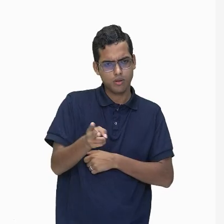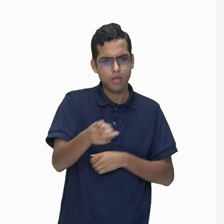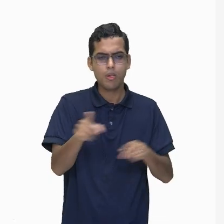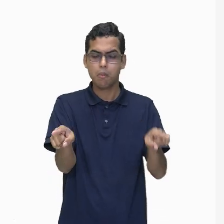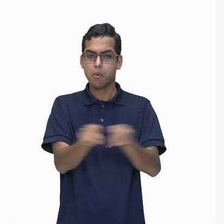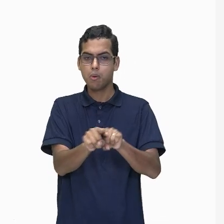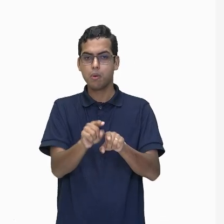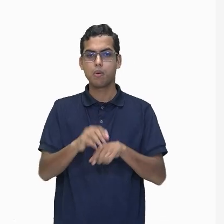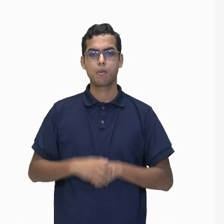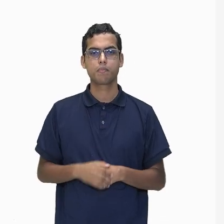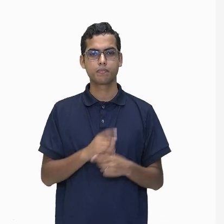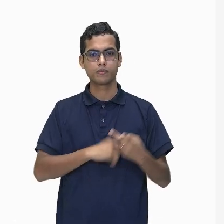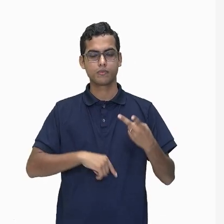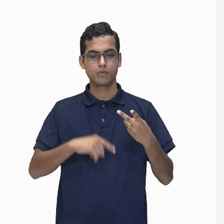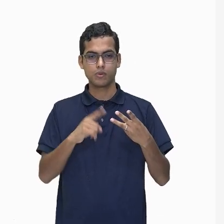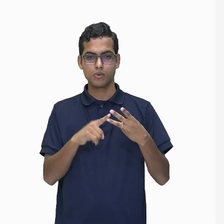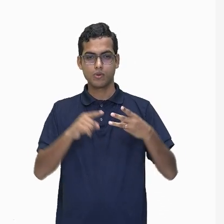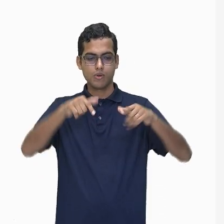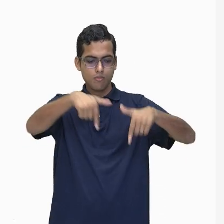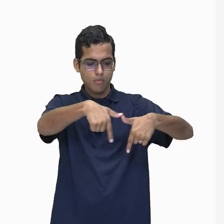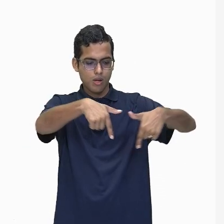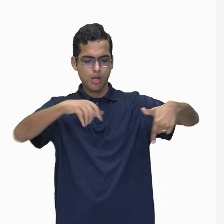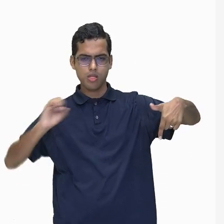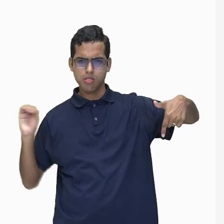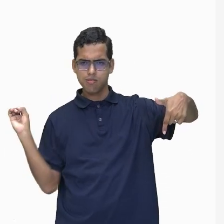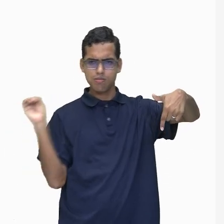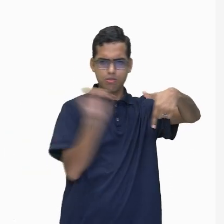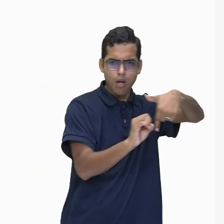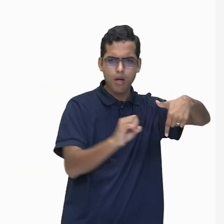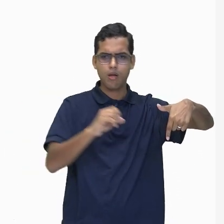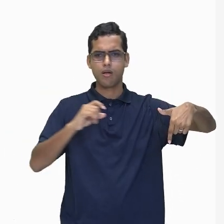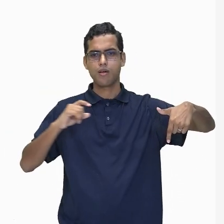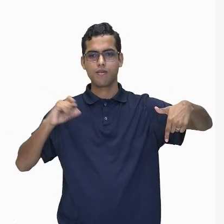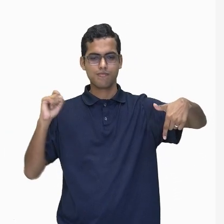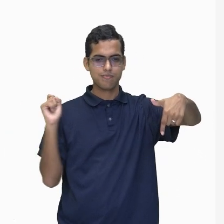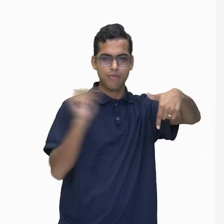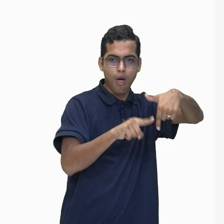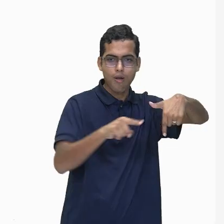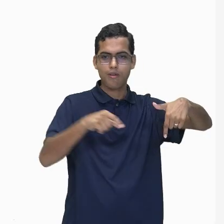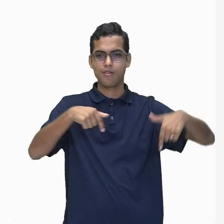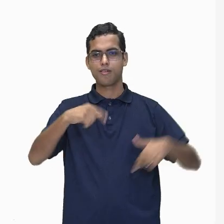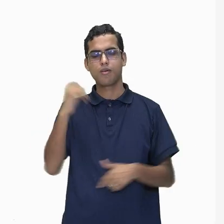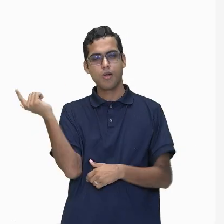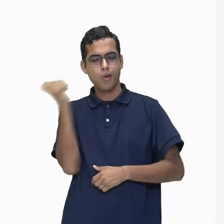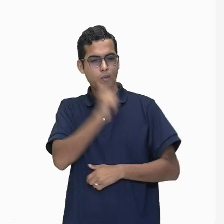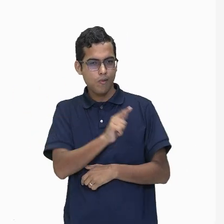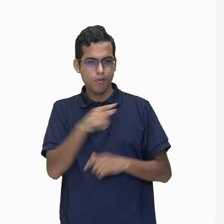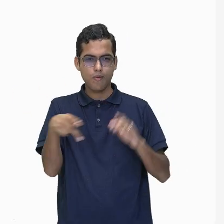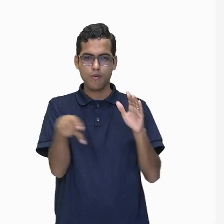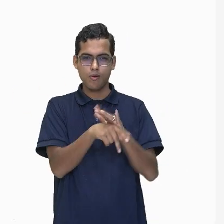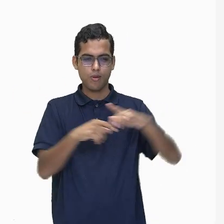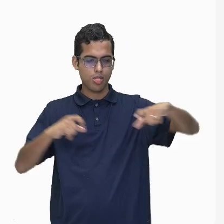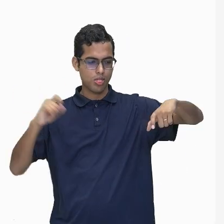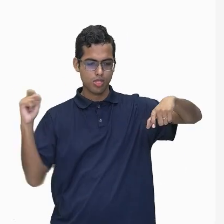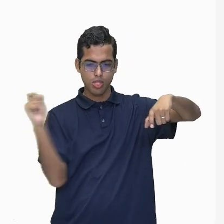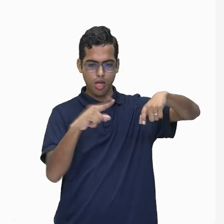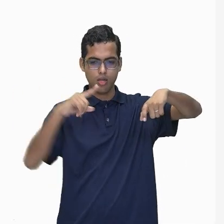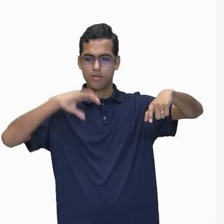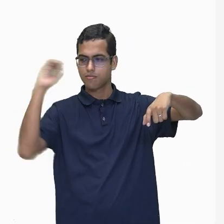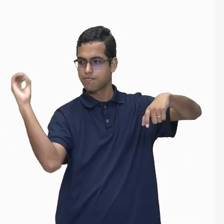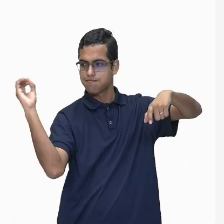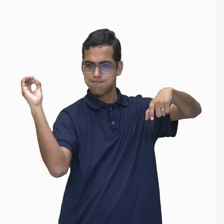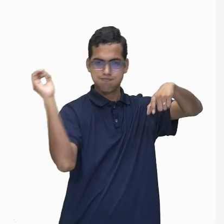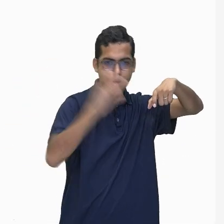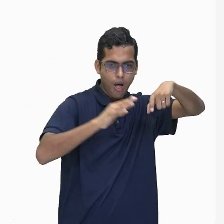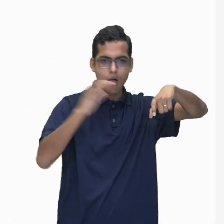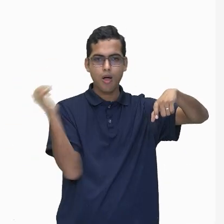observando a seguinte regra: você não pode pisar na área do gol, que é aquela demarcada por uma linha chamada